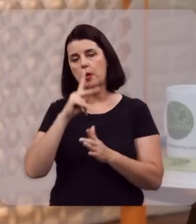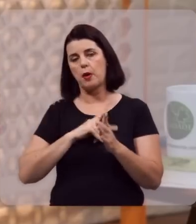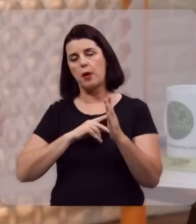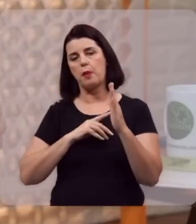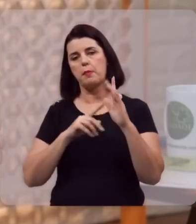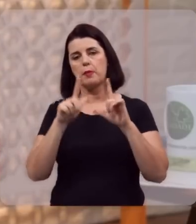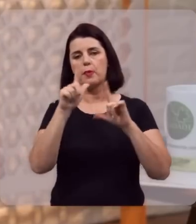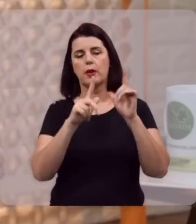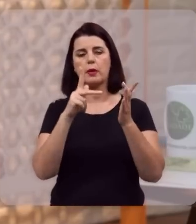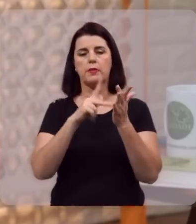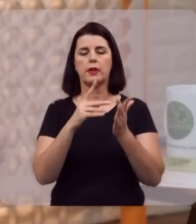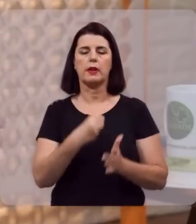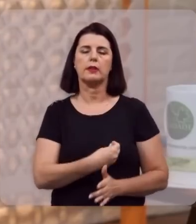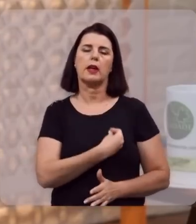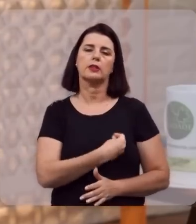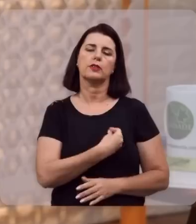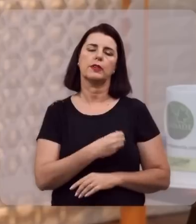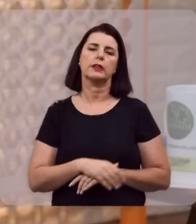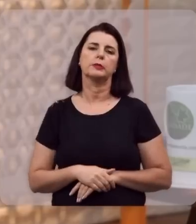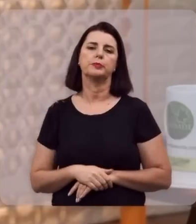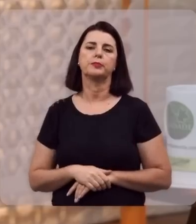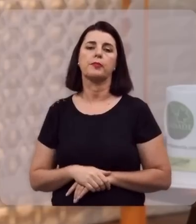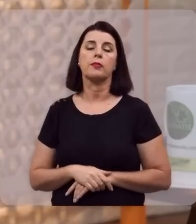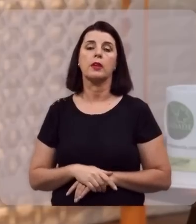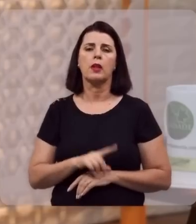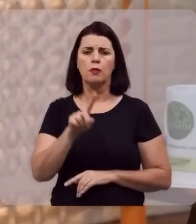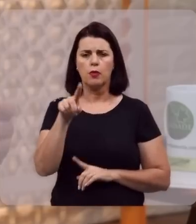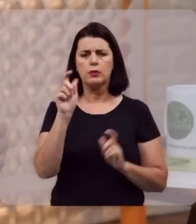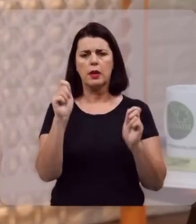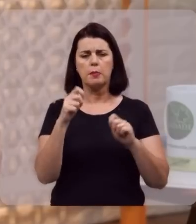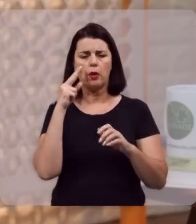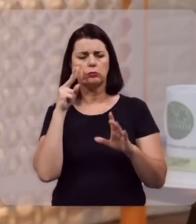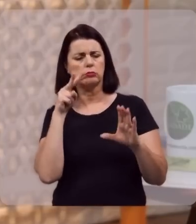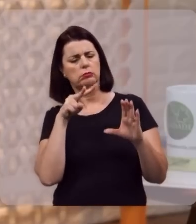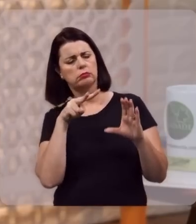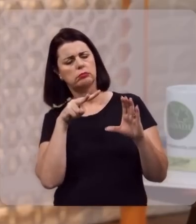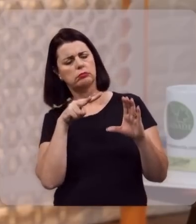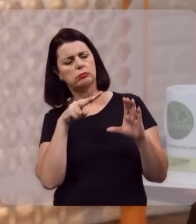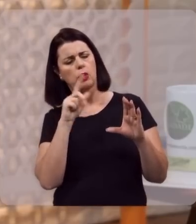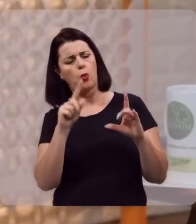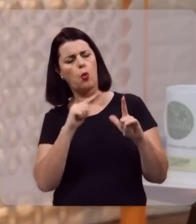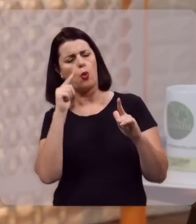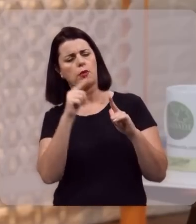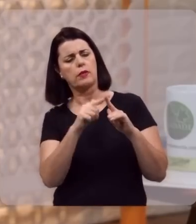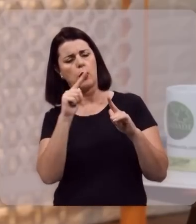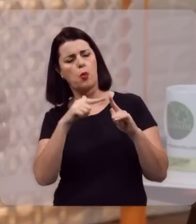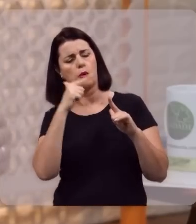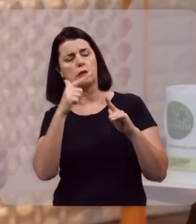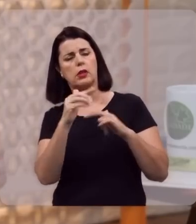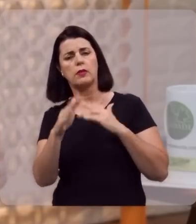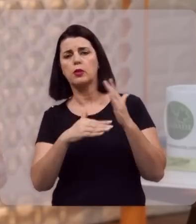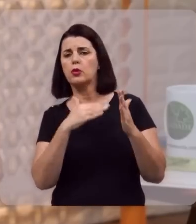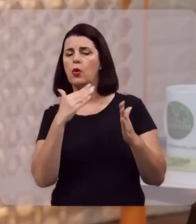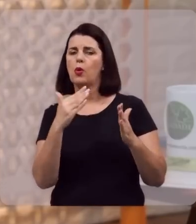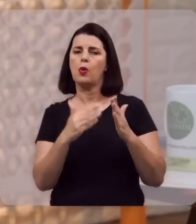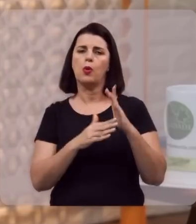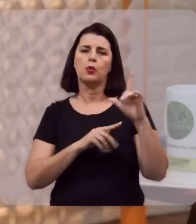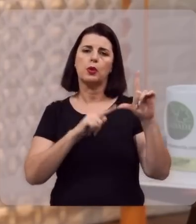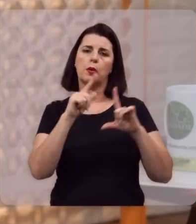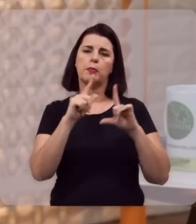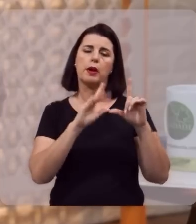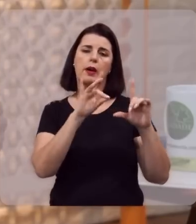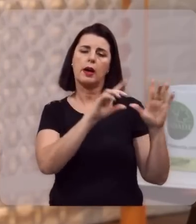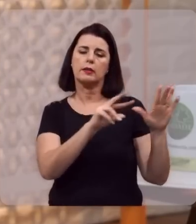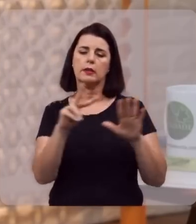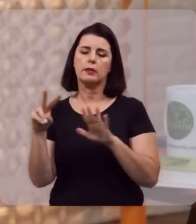Verdade e Vida, youtube.com/programa Verdade e Vida. E aí você vai poder assistir e assistir de novo todos os nossos